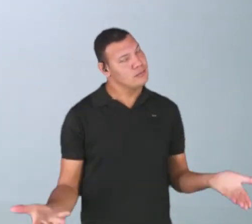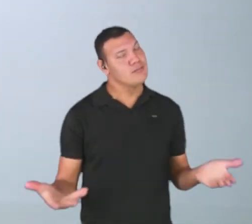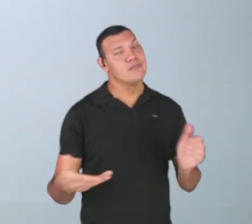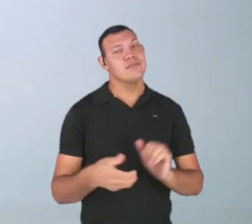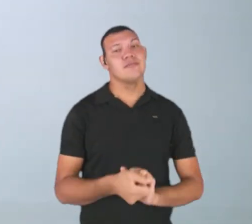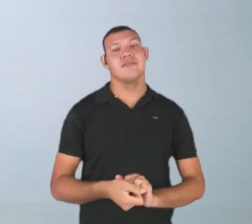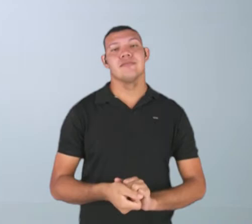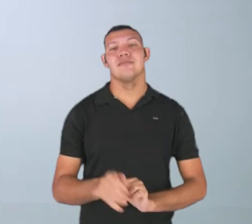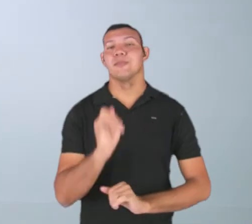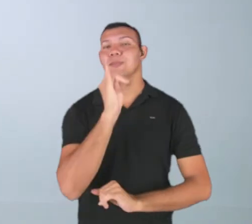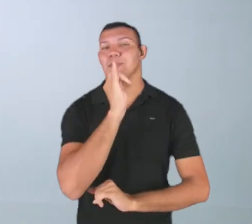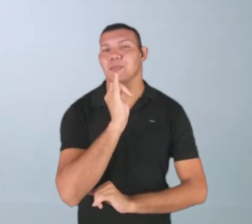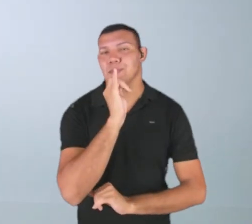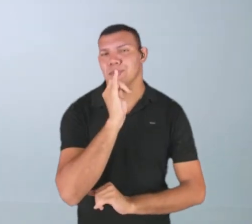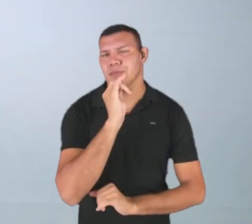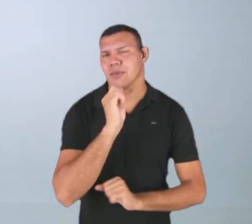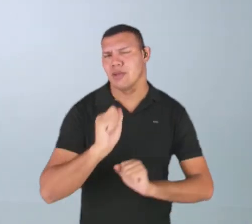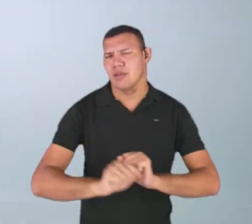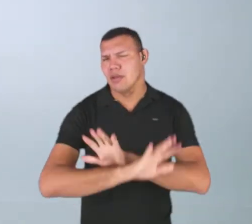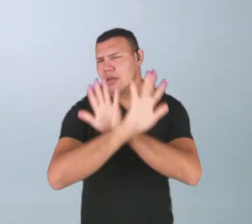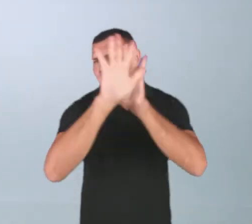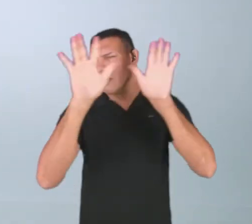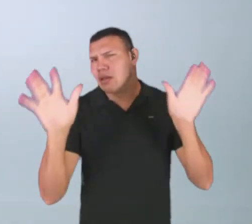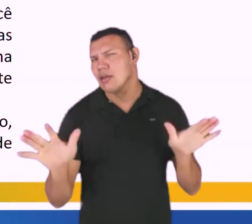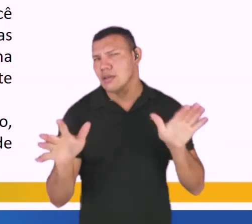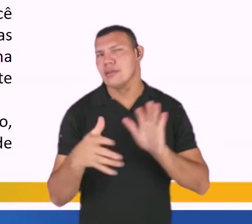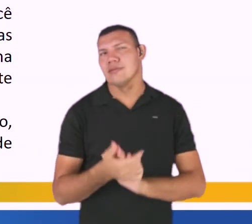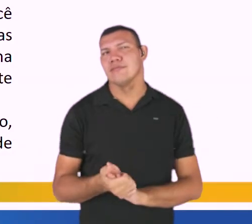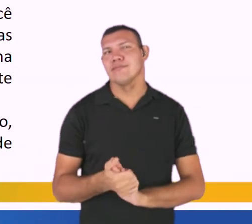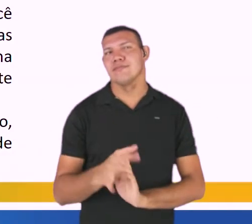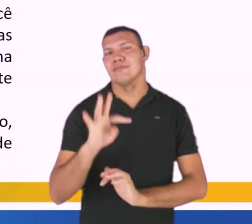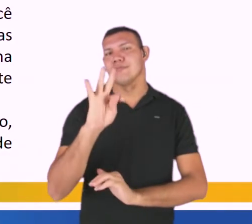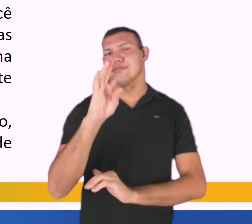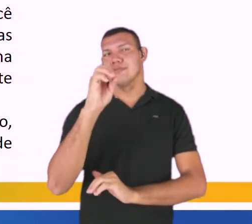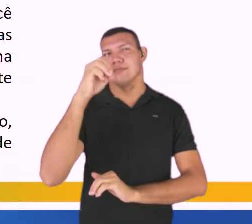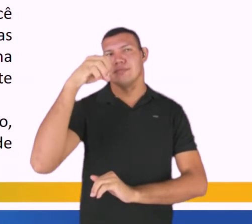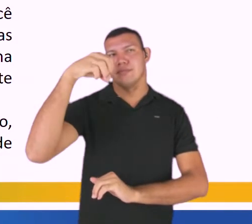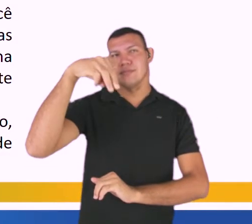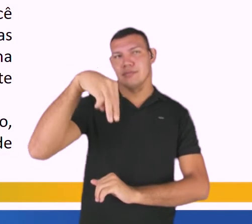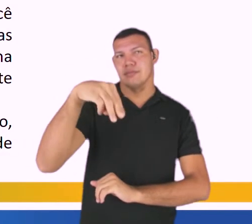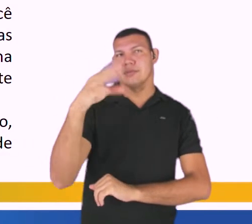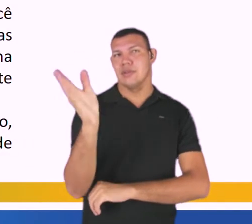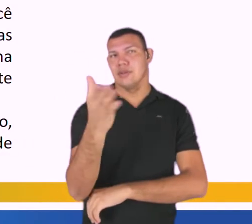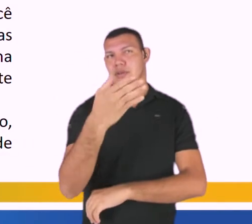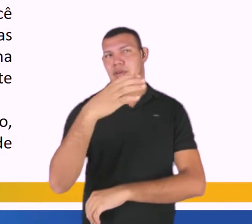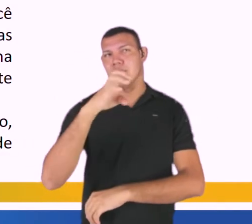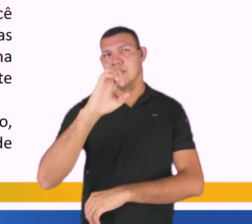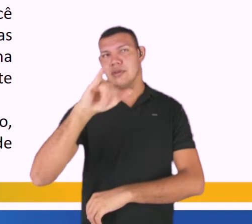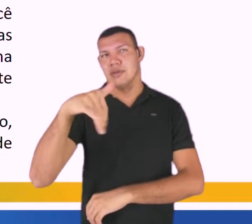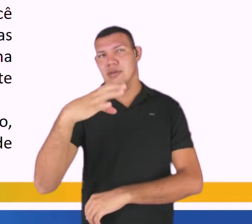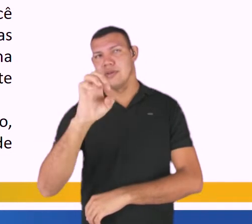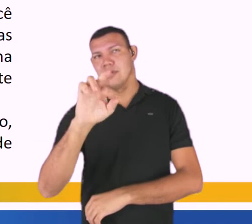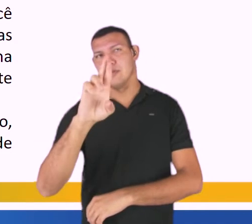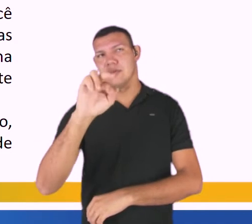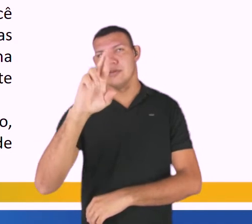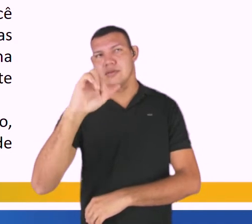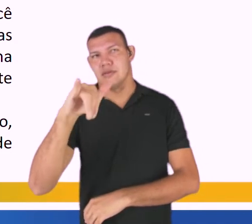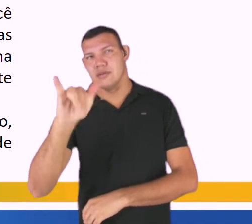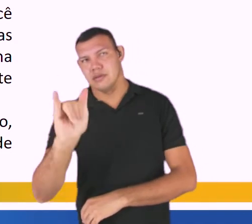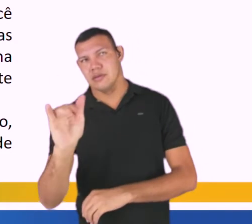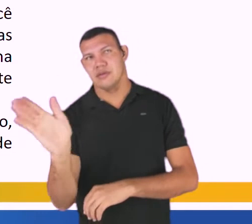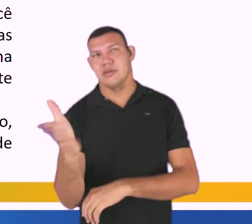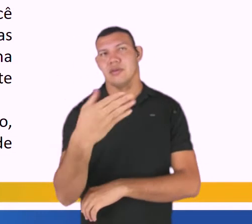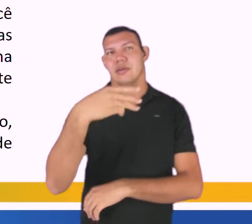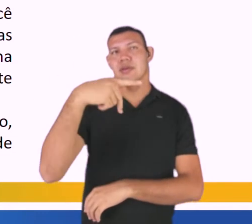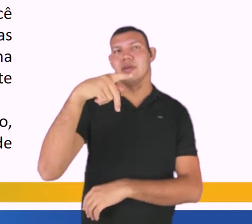Então, um exemplo bem claro. Tom e Jerry, Pantera Cor-de-Rosa, Papaléguas são personagens de desenhos